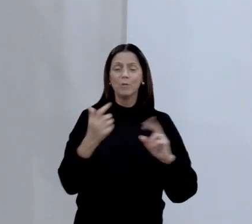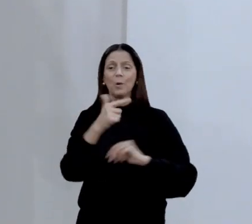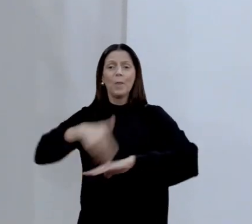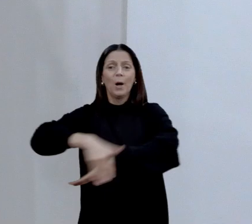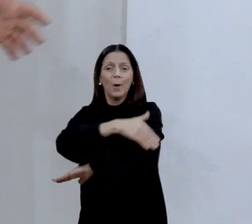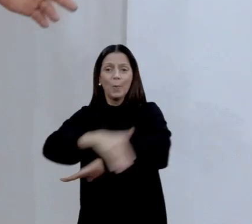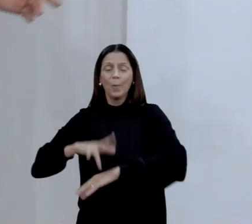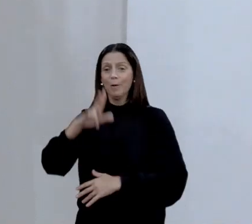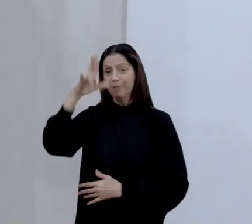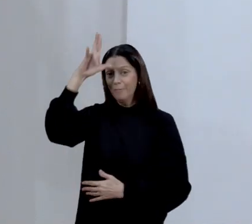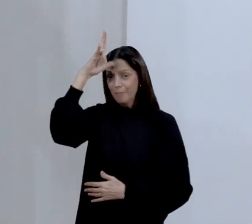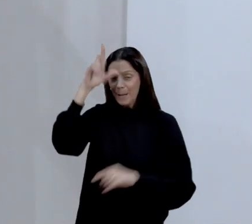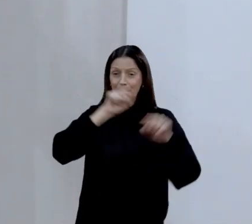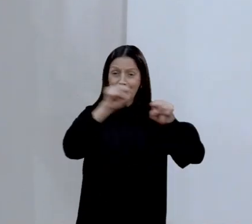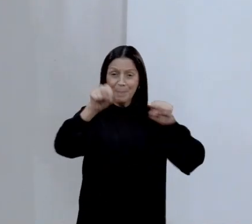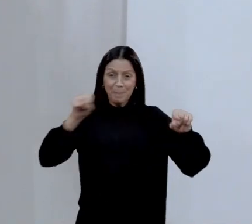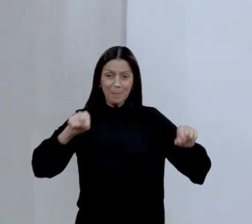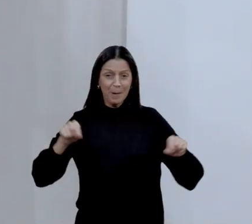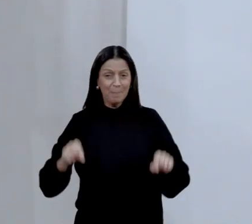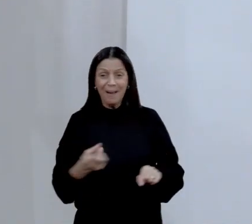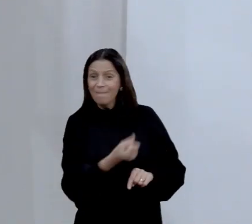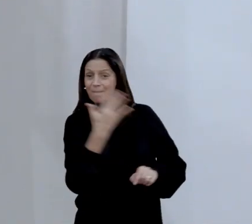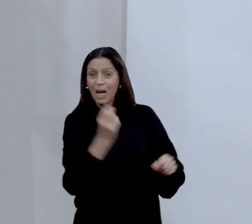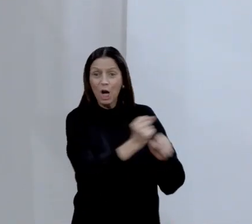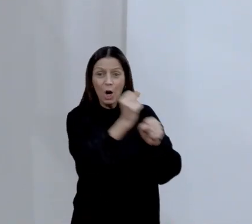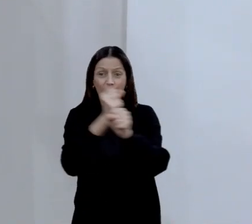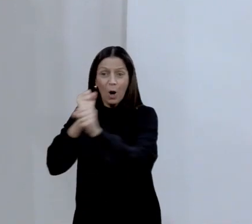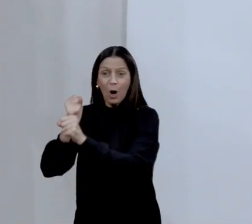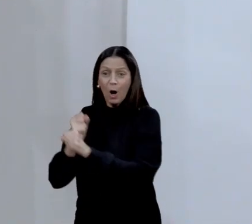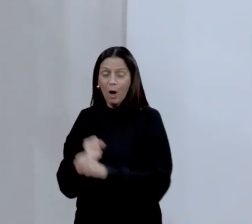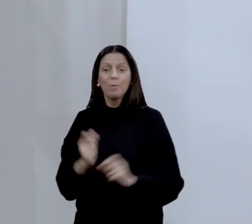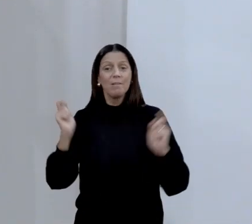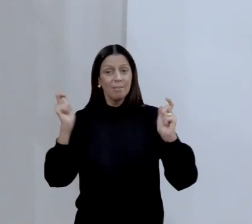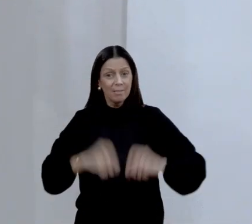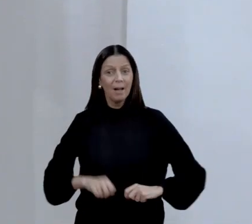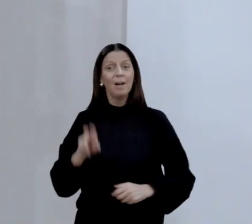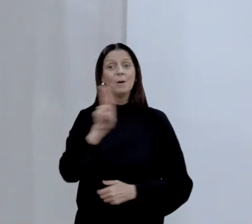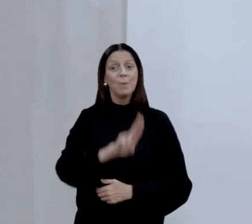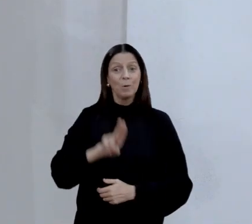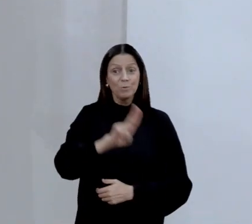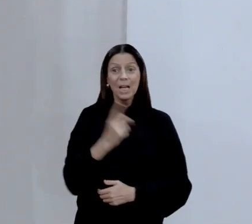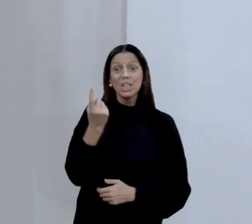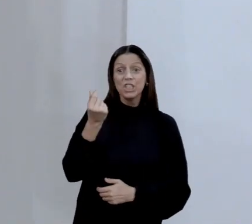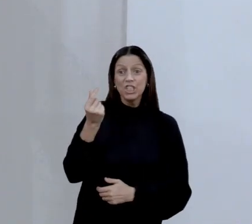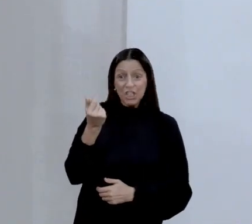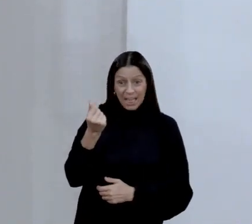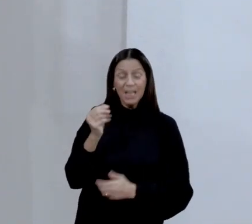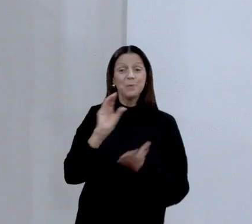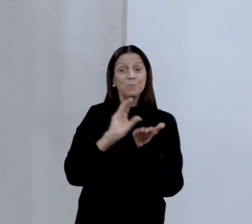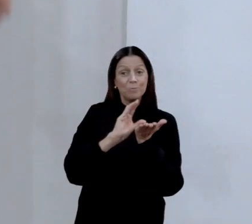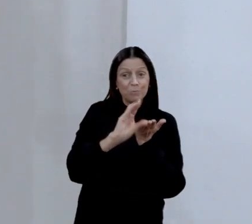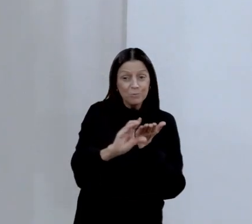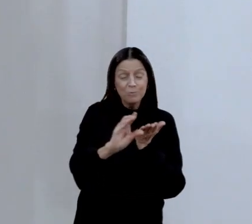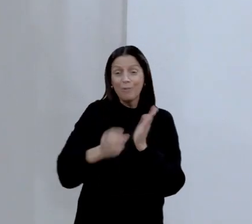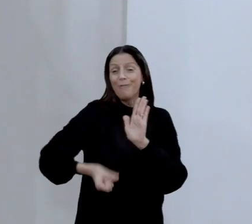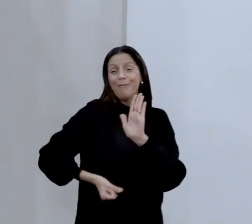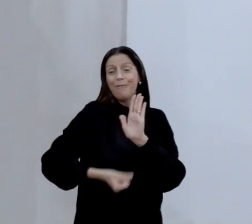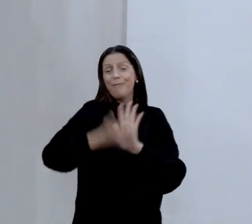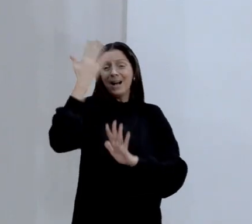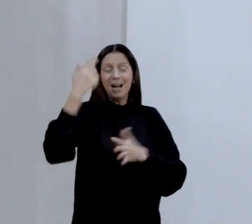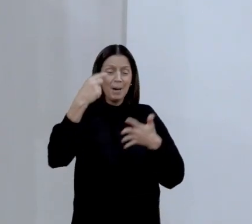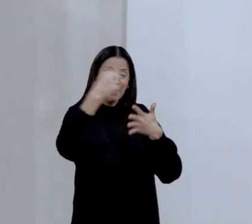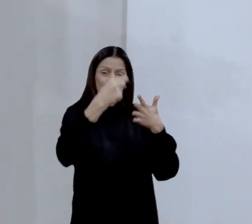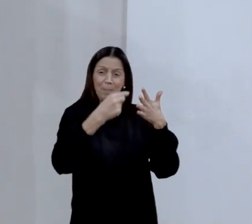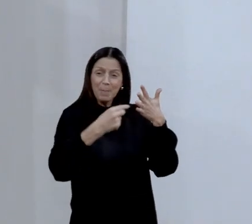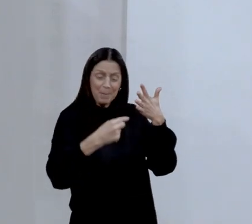Vila Itopava, vereadorito, já era para ter sido executada lá, onde fica a Sociedade Serrinha, e eu podia aqui ficar falando de inúmeras